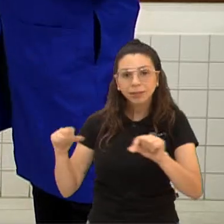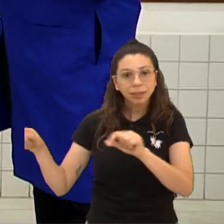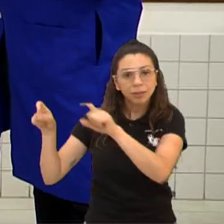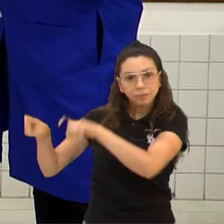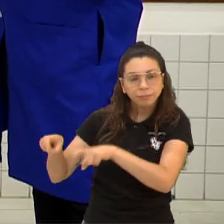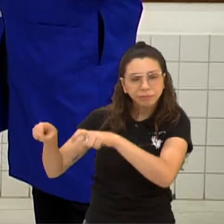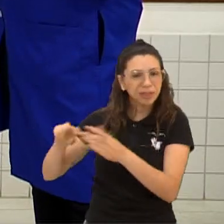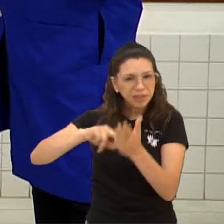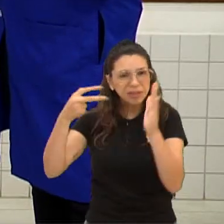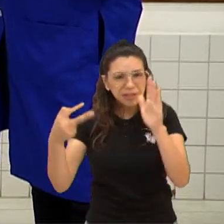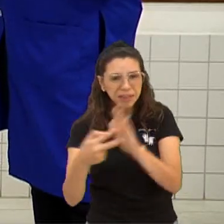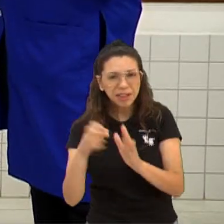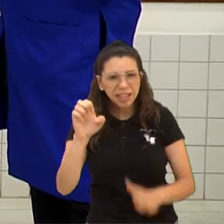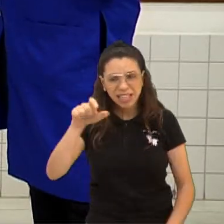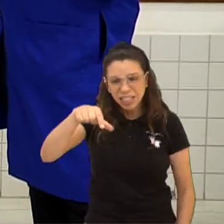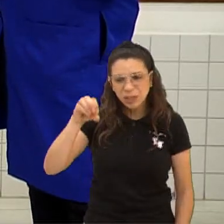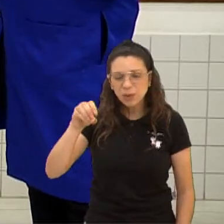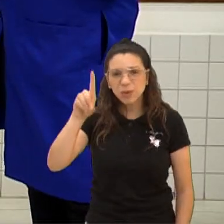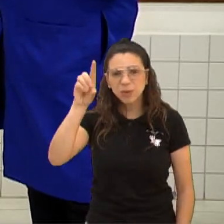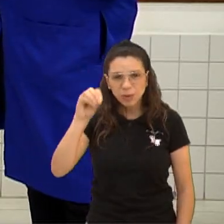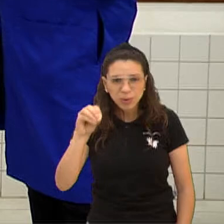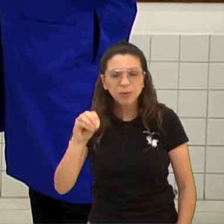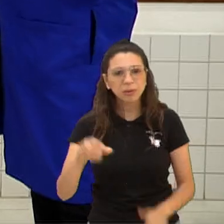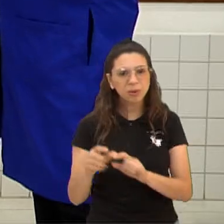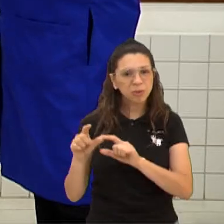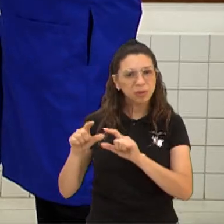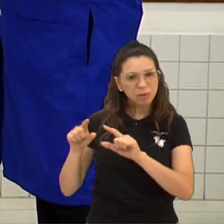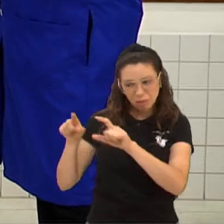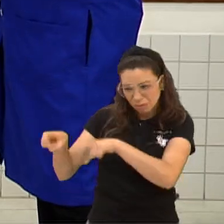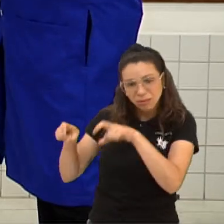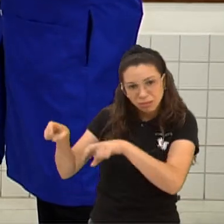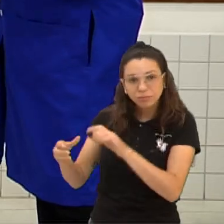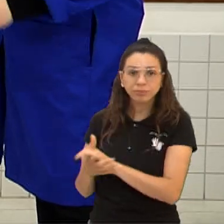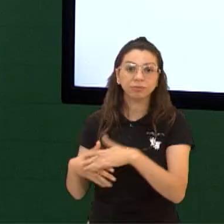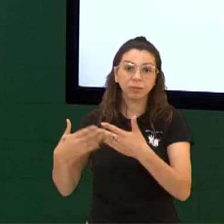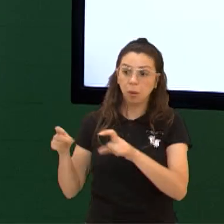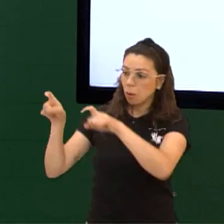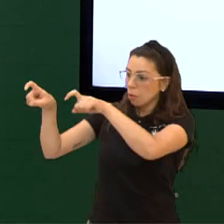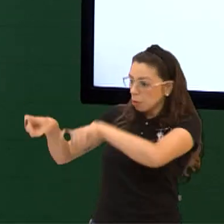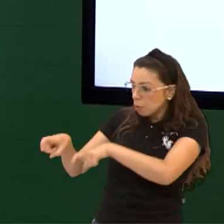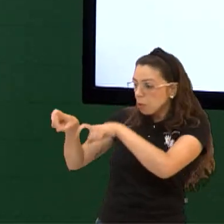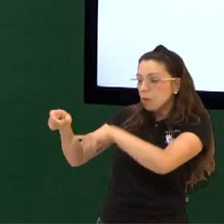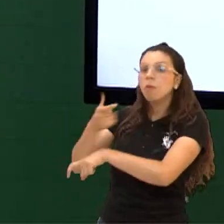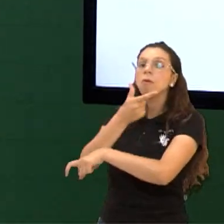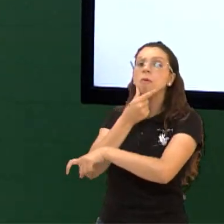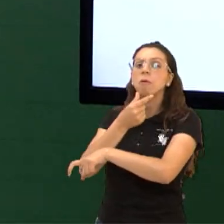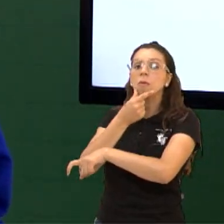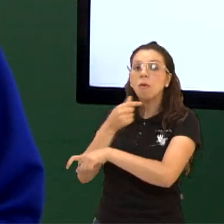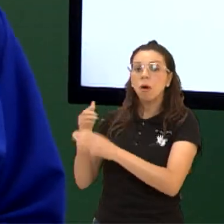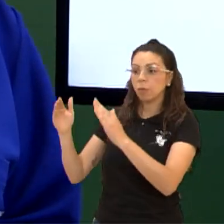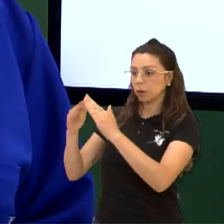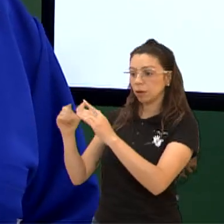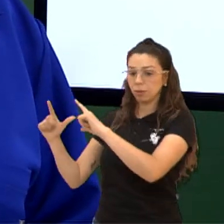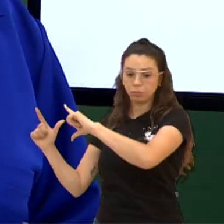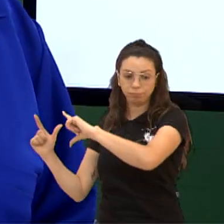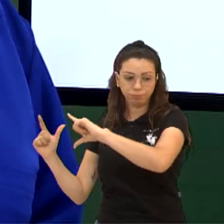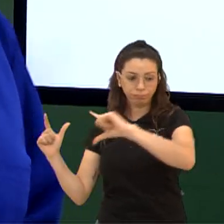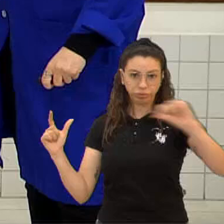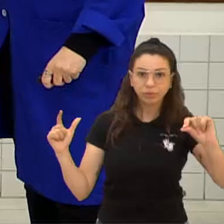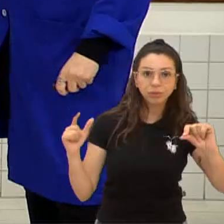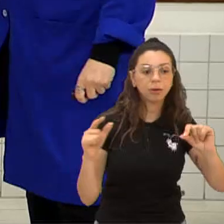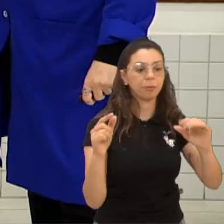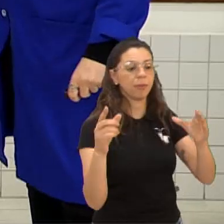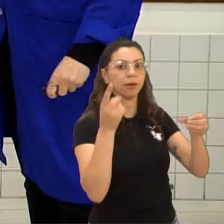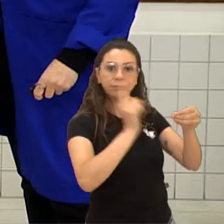que é o êxodo rural? Será que todo mundo sabe o que é o êxodo rural? É a saída do homem do campo para as